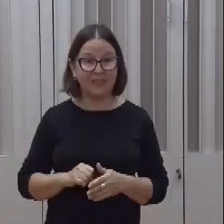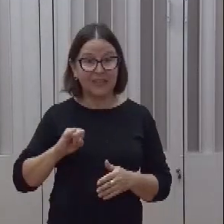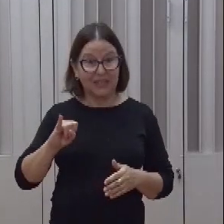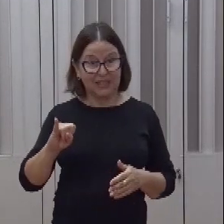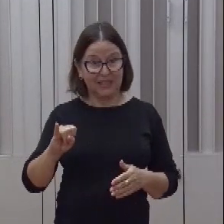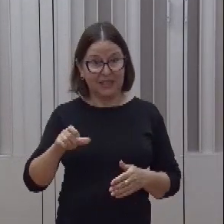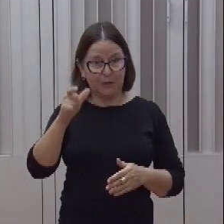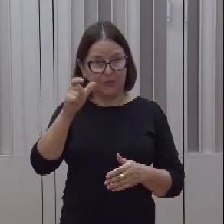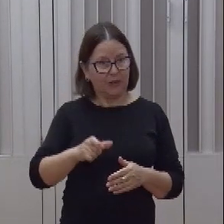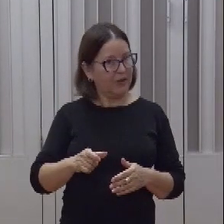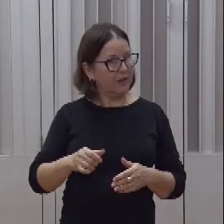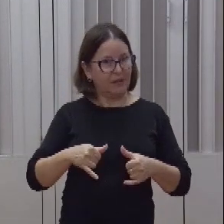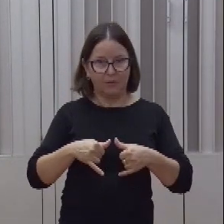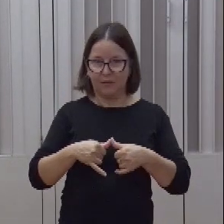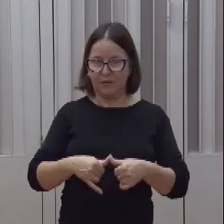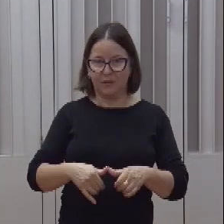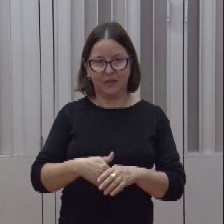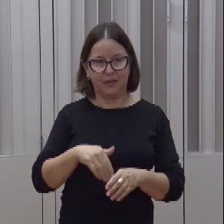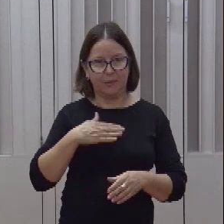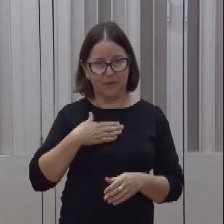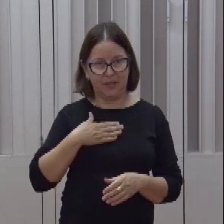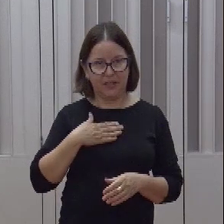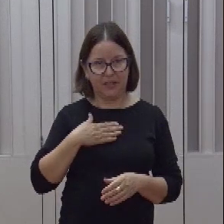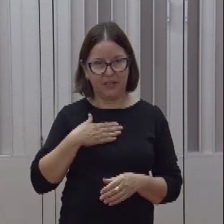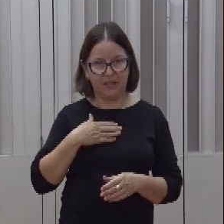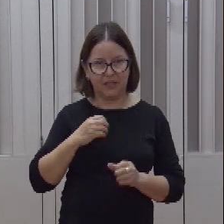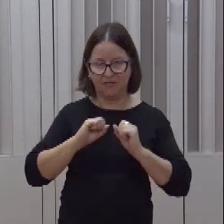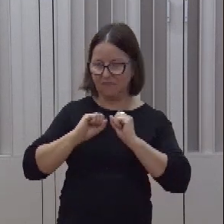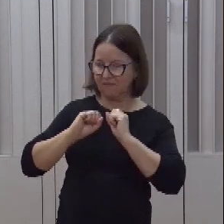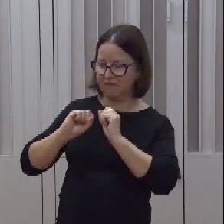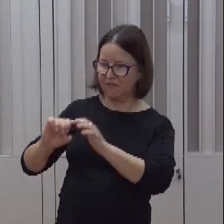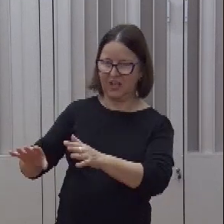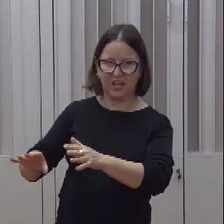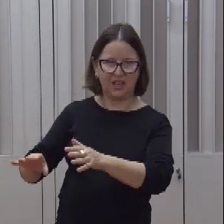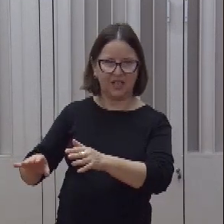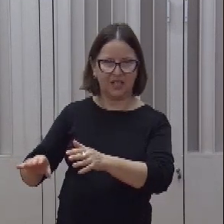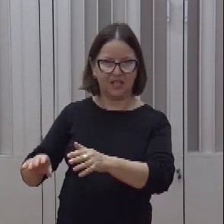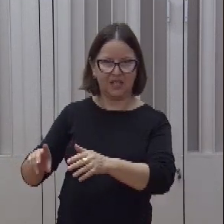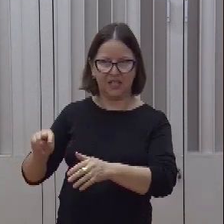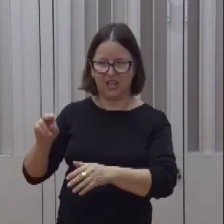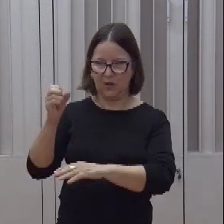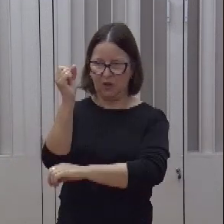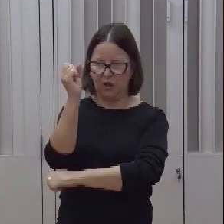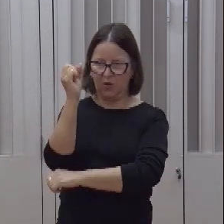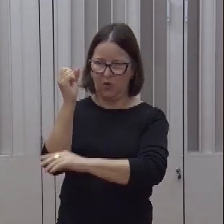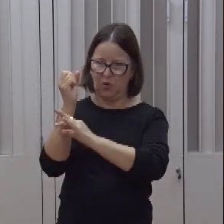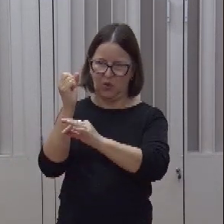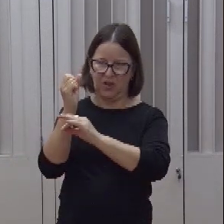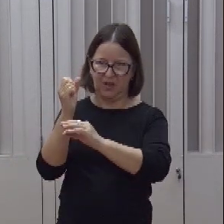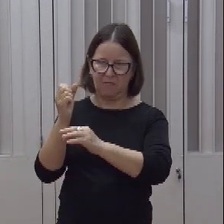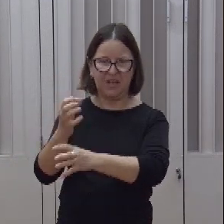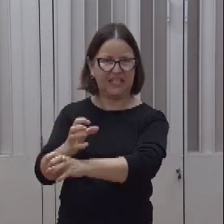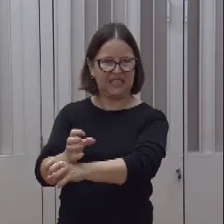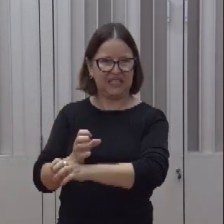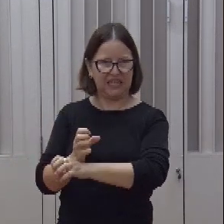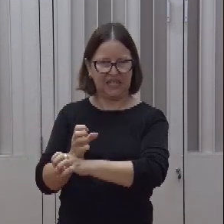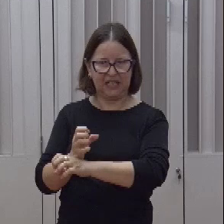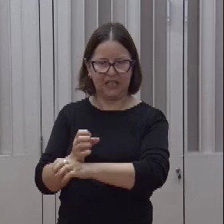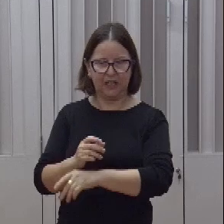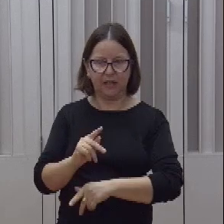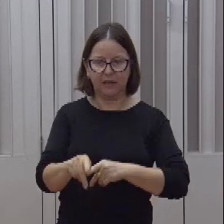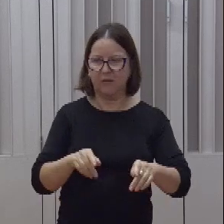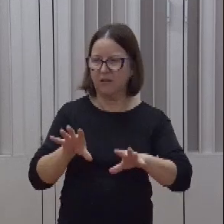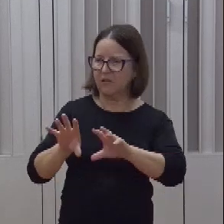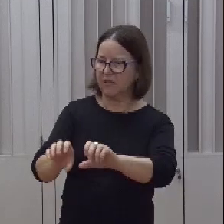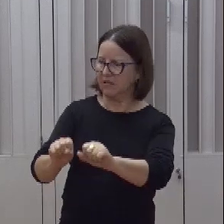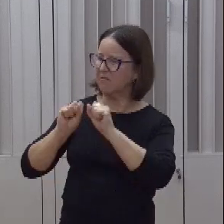Se alguém não permanecer em mim, será lançado fora à semelhança do ramo, e secará. E o apanham,